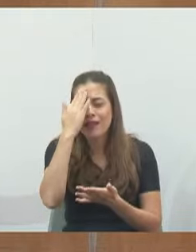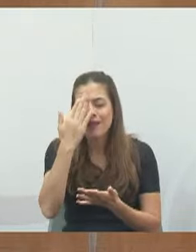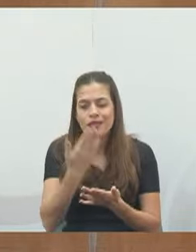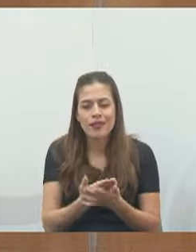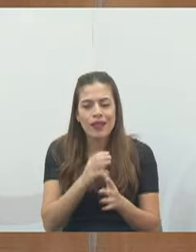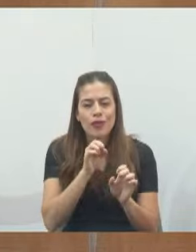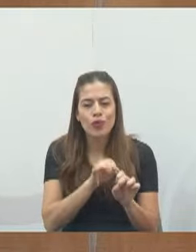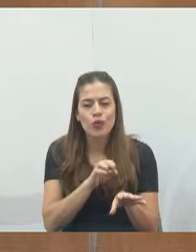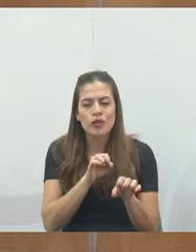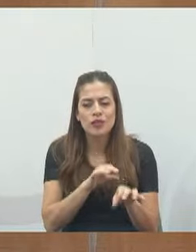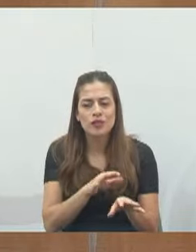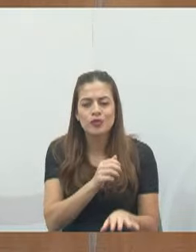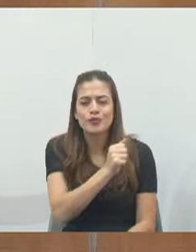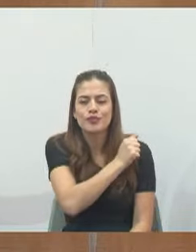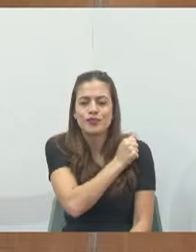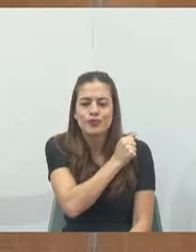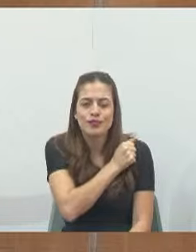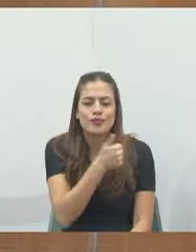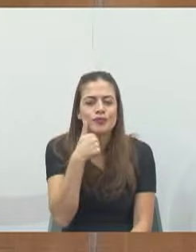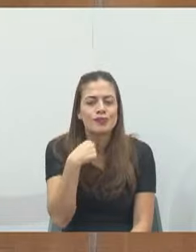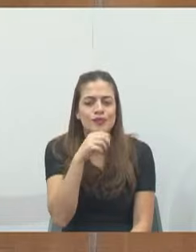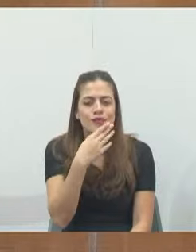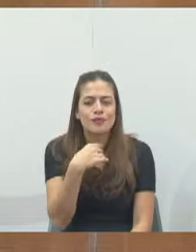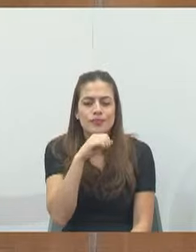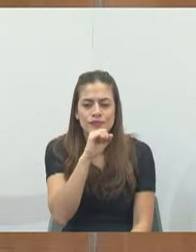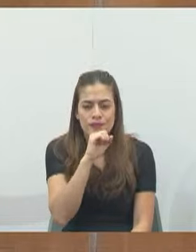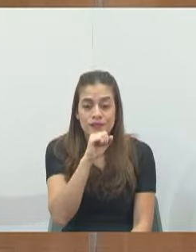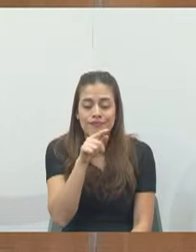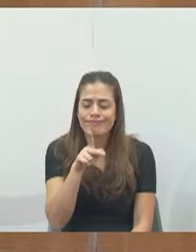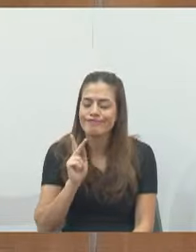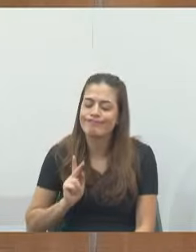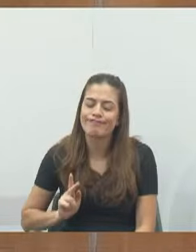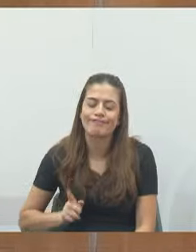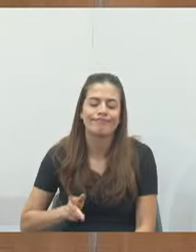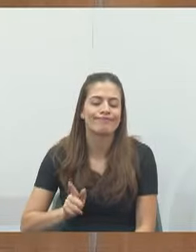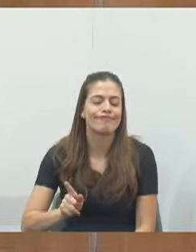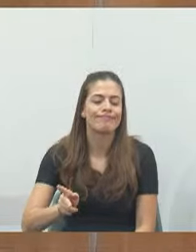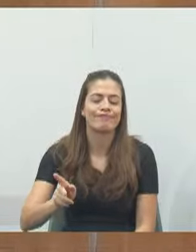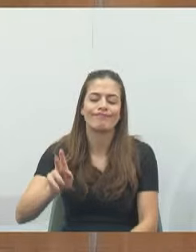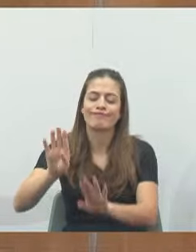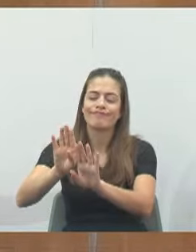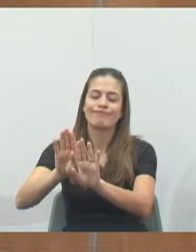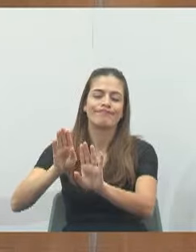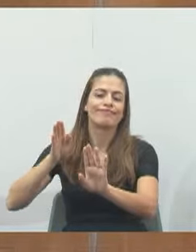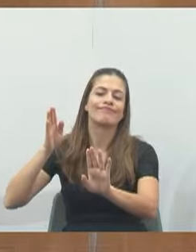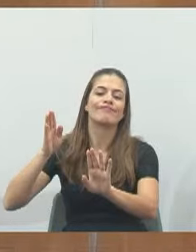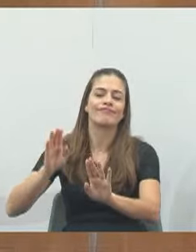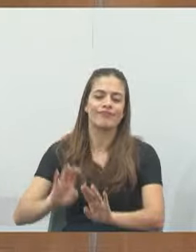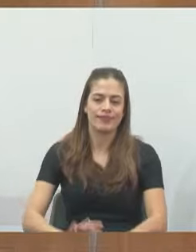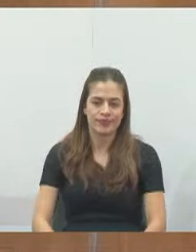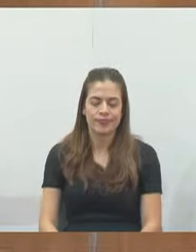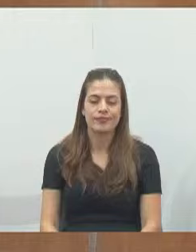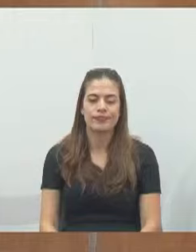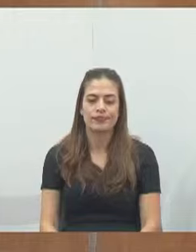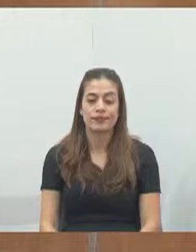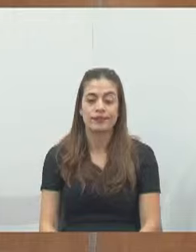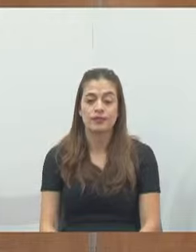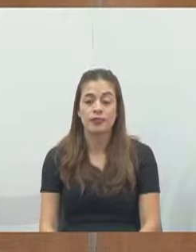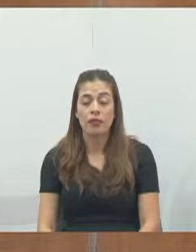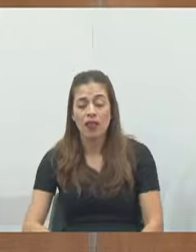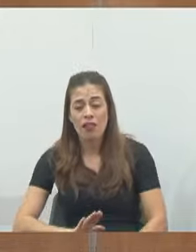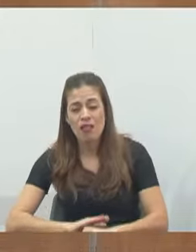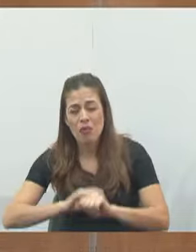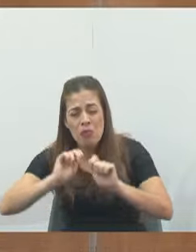acreditando na educação enquanto aluno, enquanto pais, você sempre abriu as portas e fez